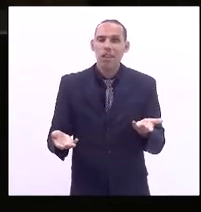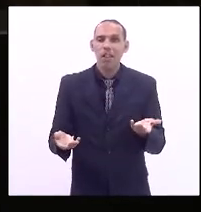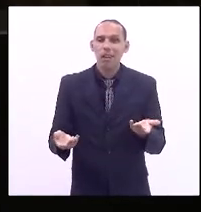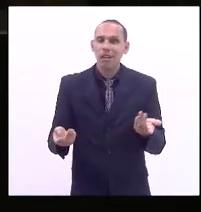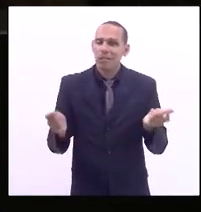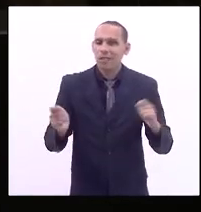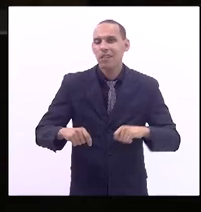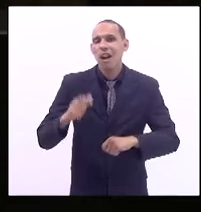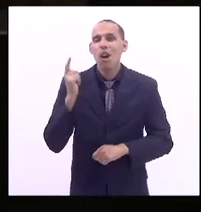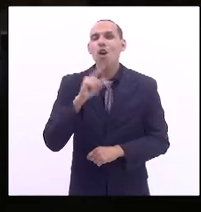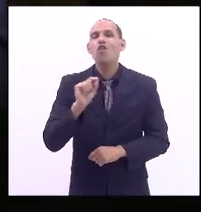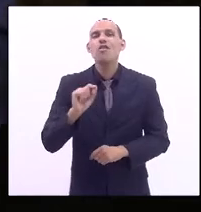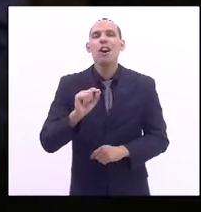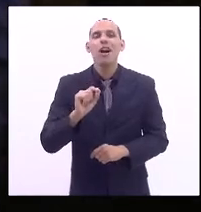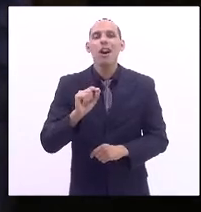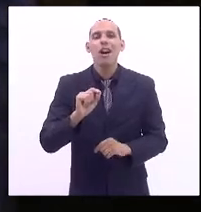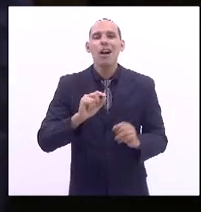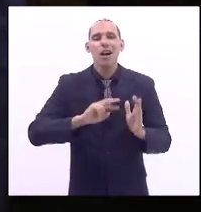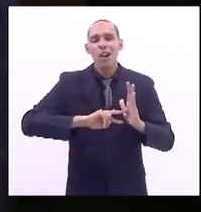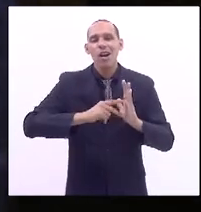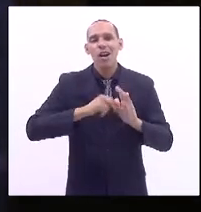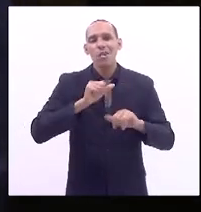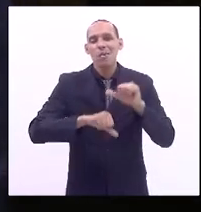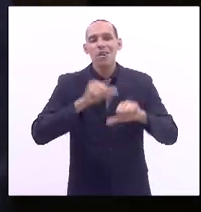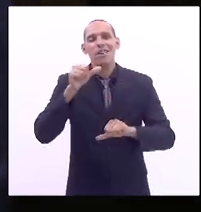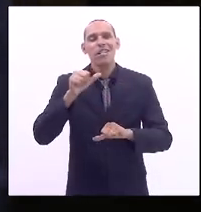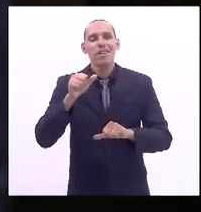pode ressignificar urbanisticamente